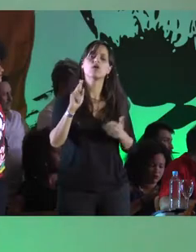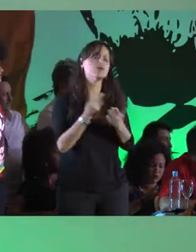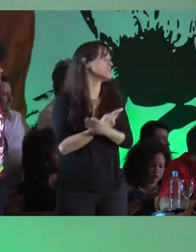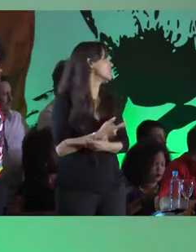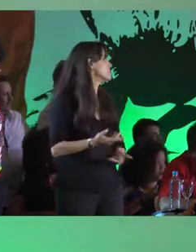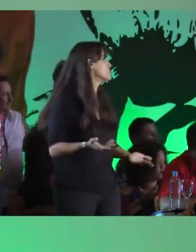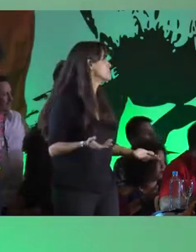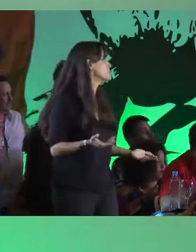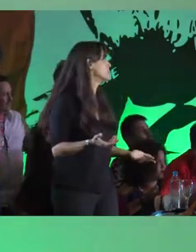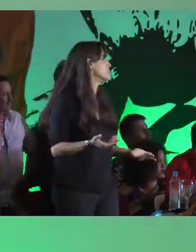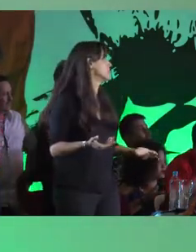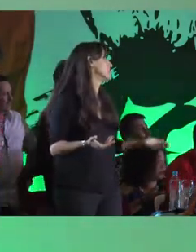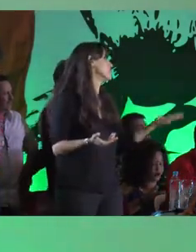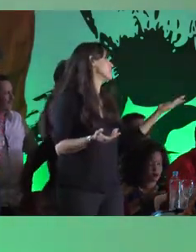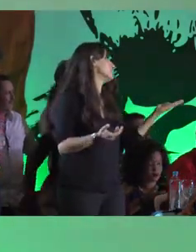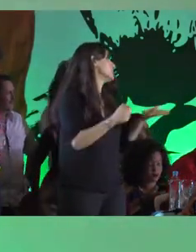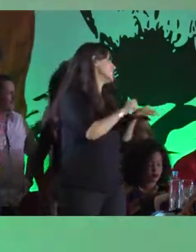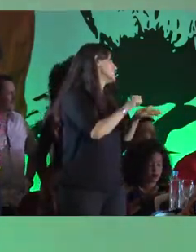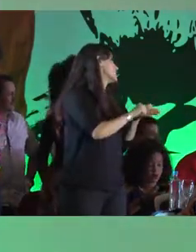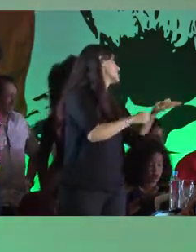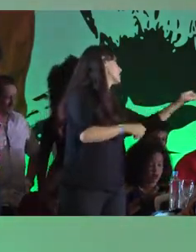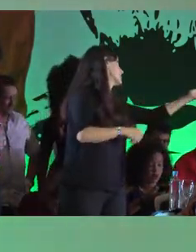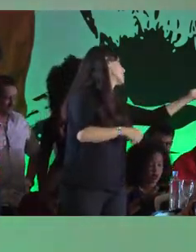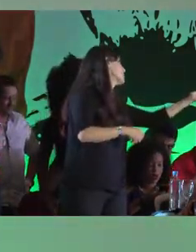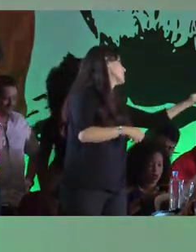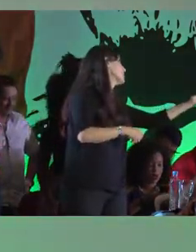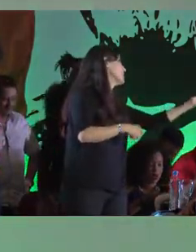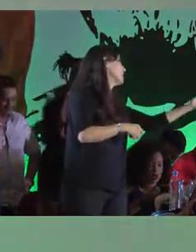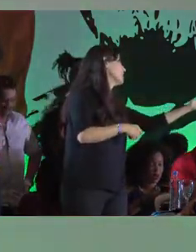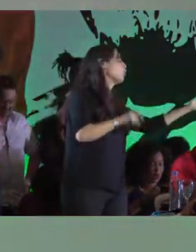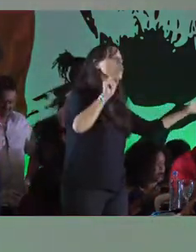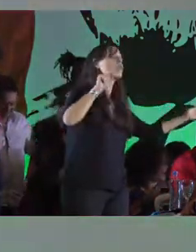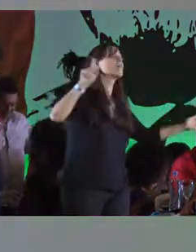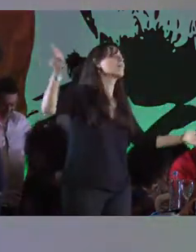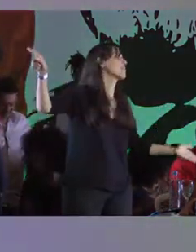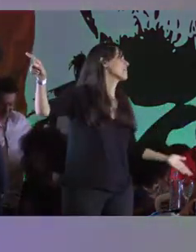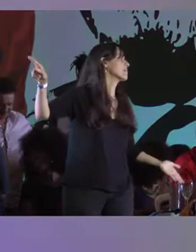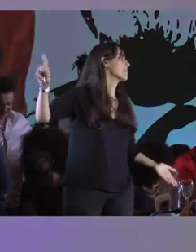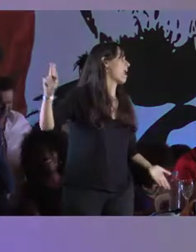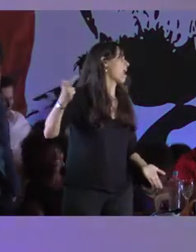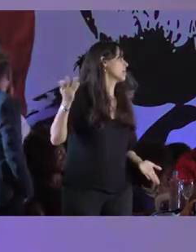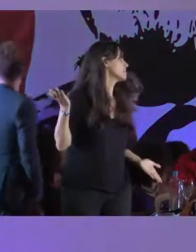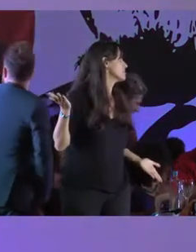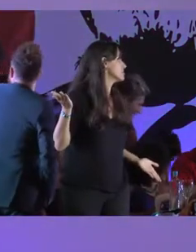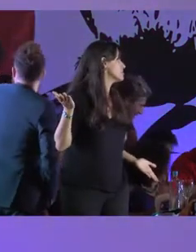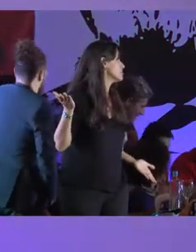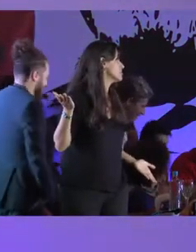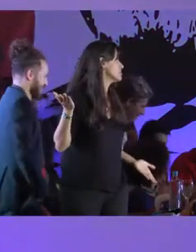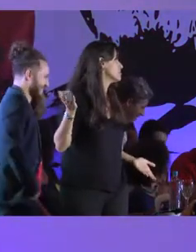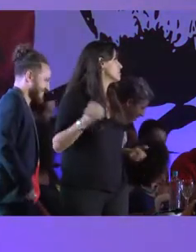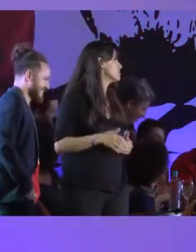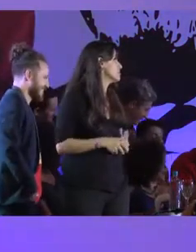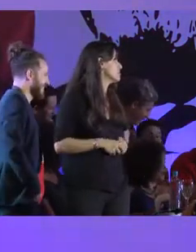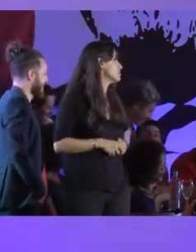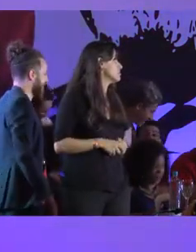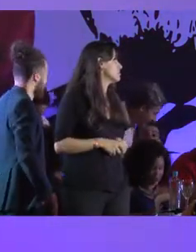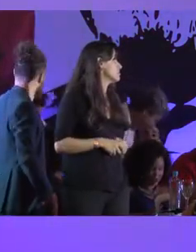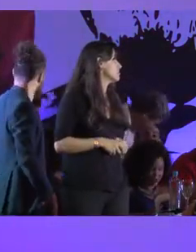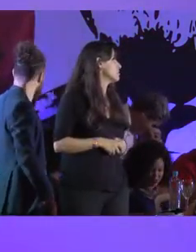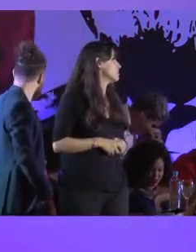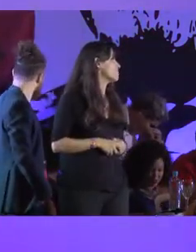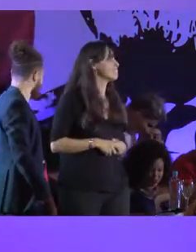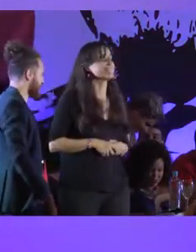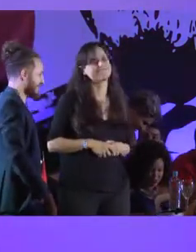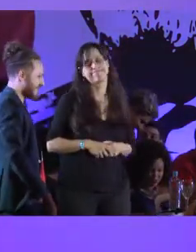vai o que eu vou dizer. O que que eles se enganam no meu caso? No meu caso eles se enganam porque